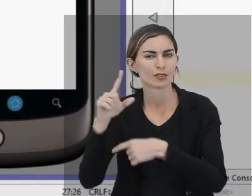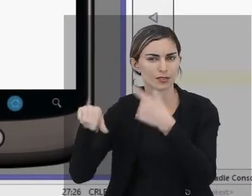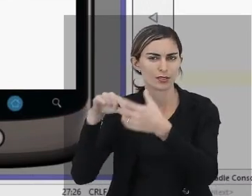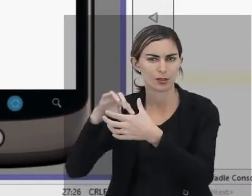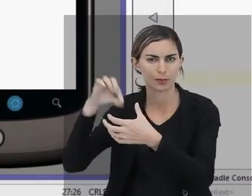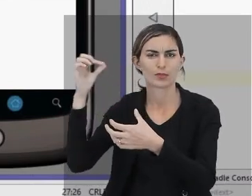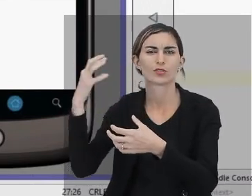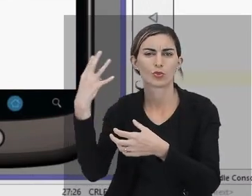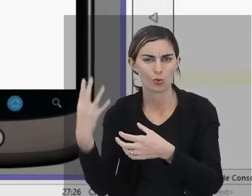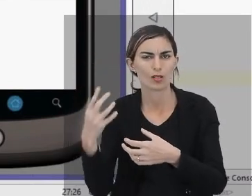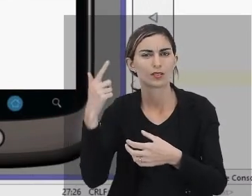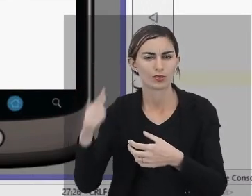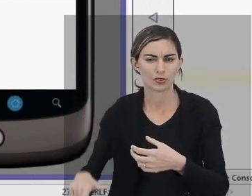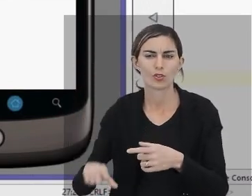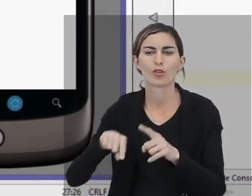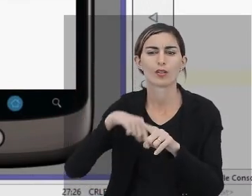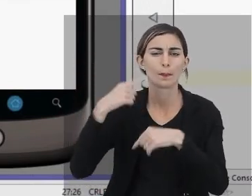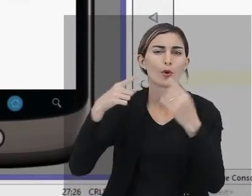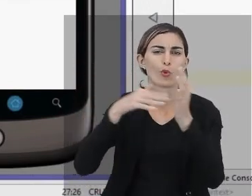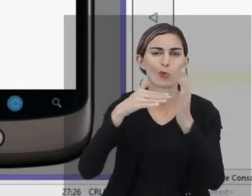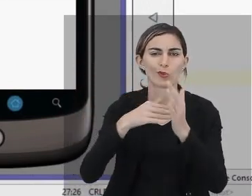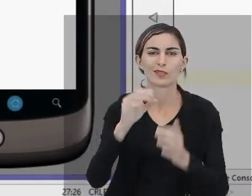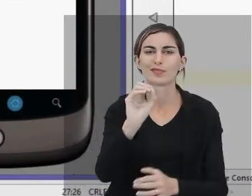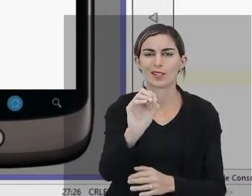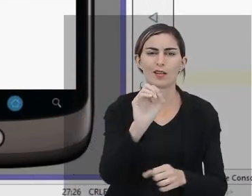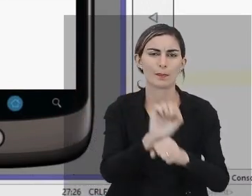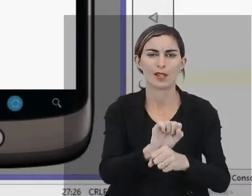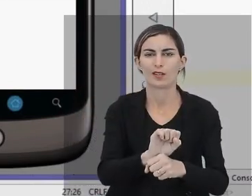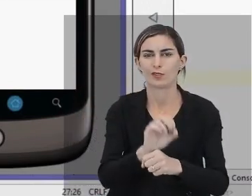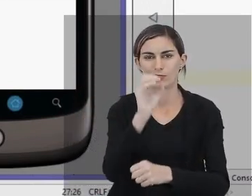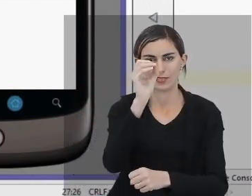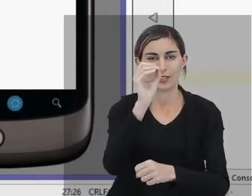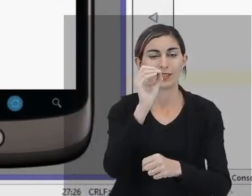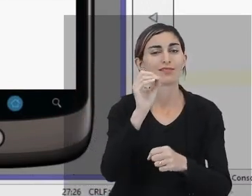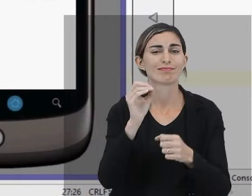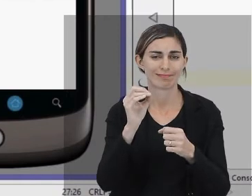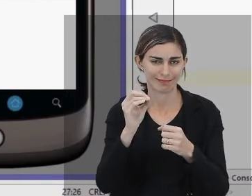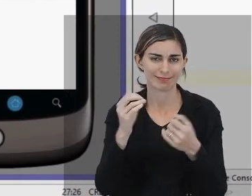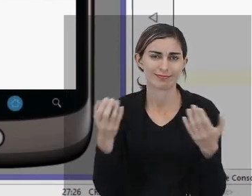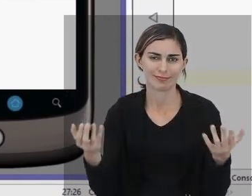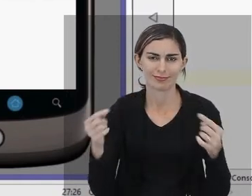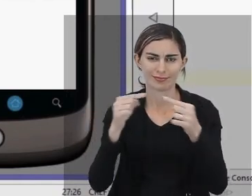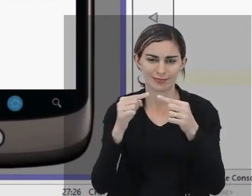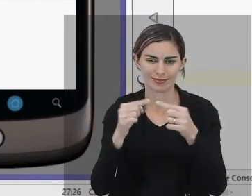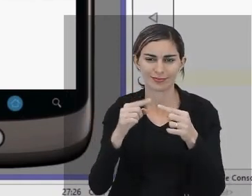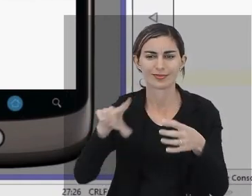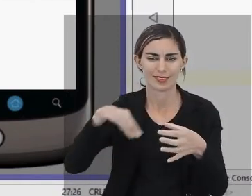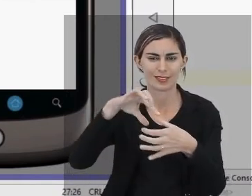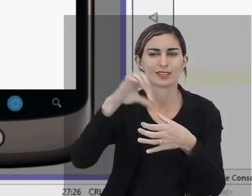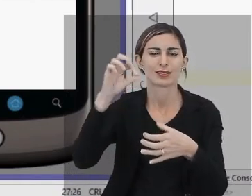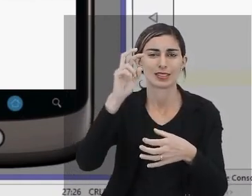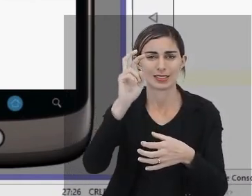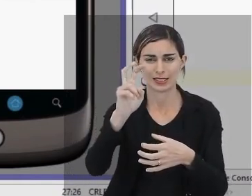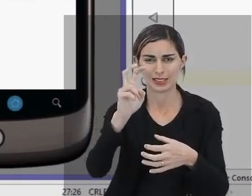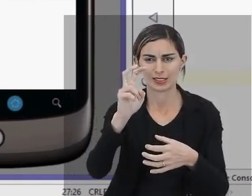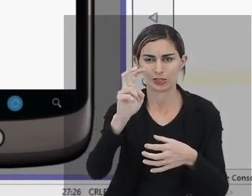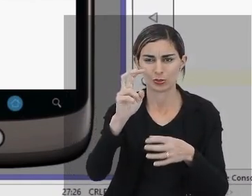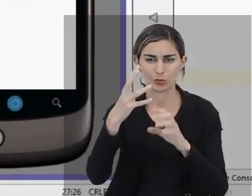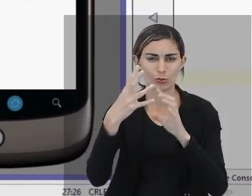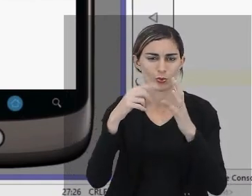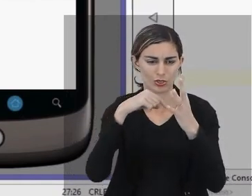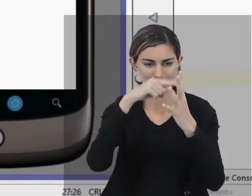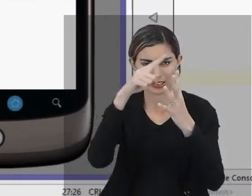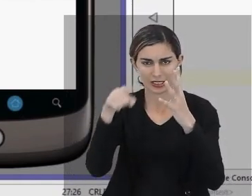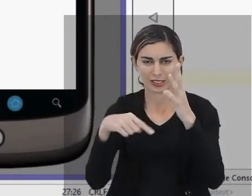3, sorteou 4 de novo, e aí veio o 0, que aí parou. Por coincidência, ele sorteou 5